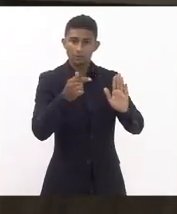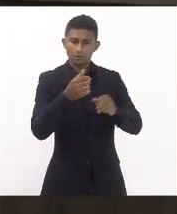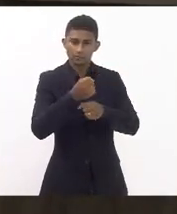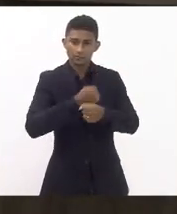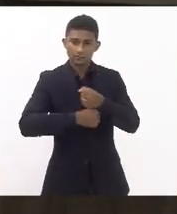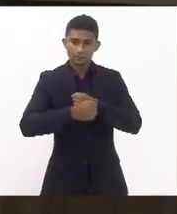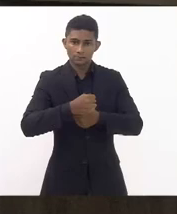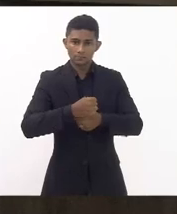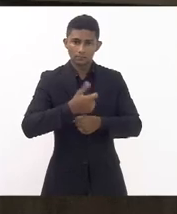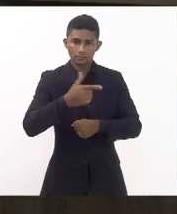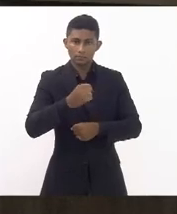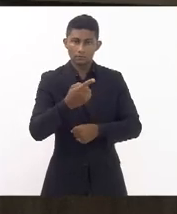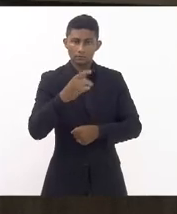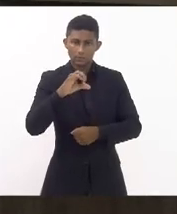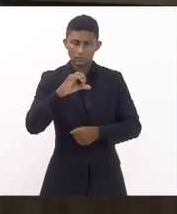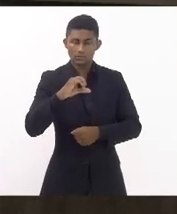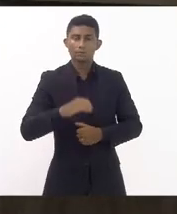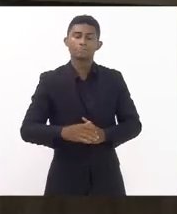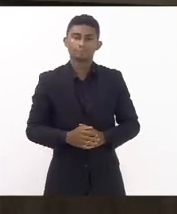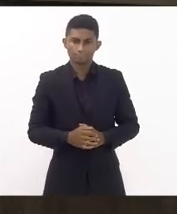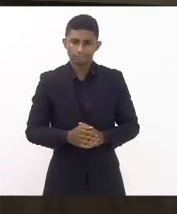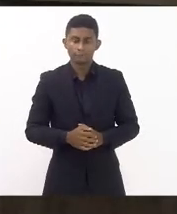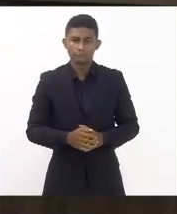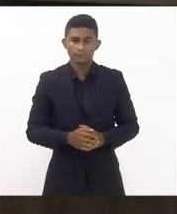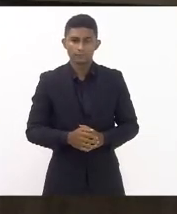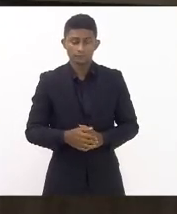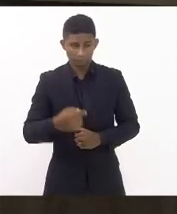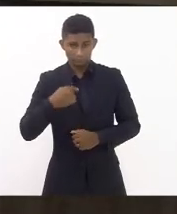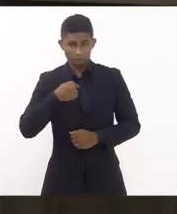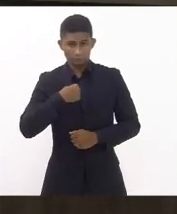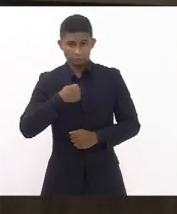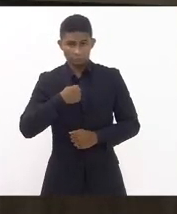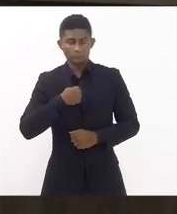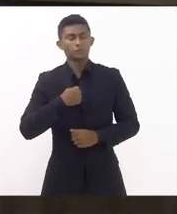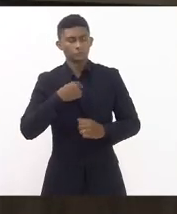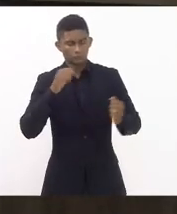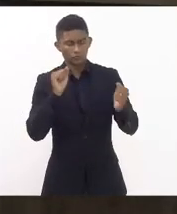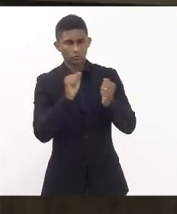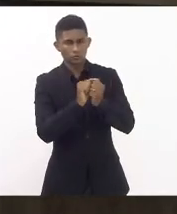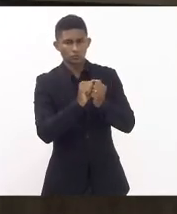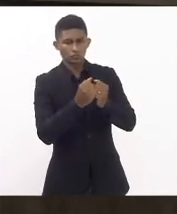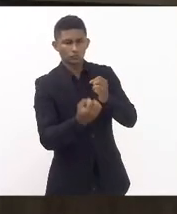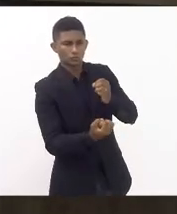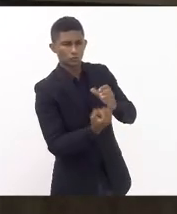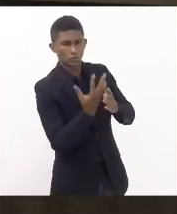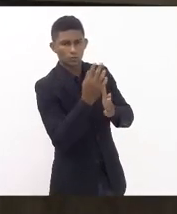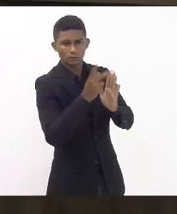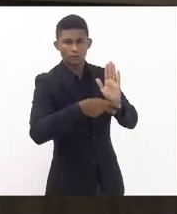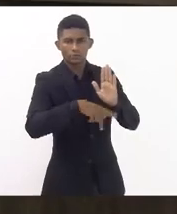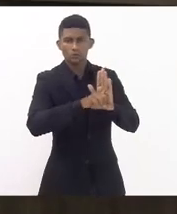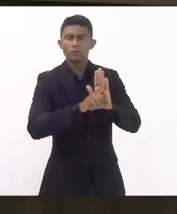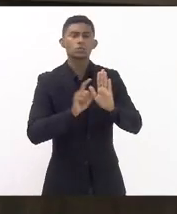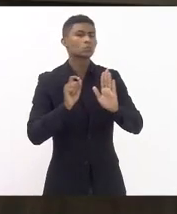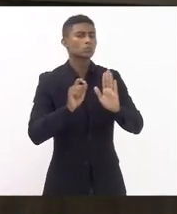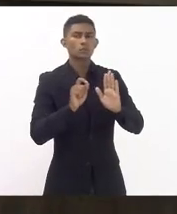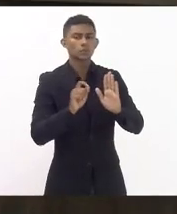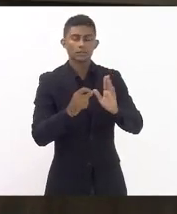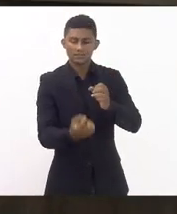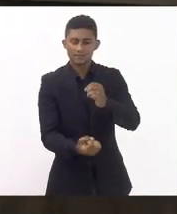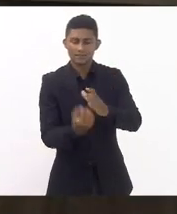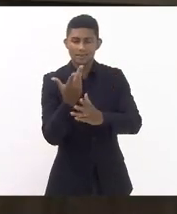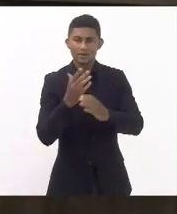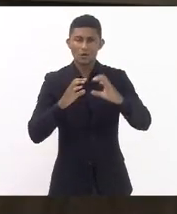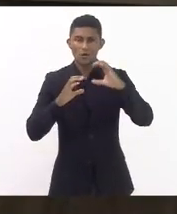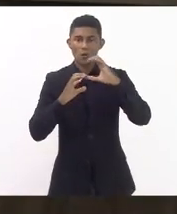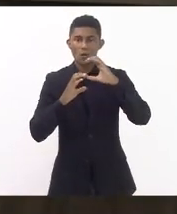1607/2019, ao qual eu tenho prazer de ser coautora, que dispõe sobre a criação de concurso educacional no